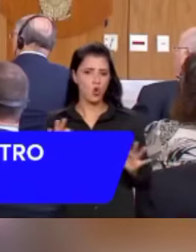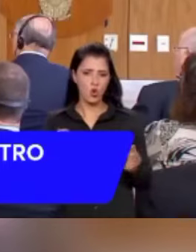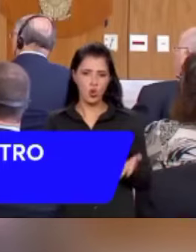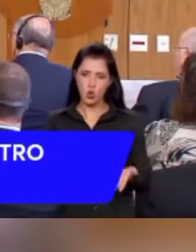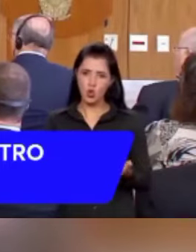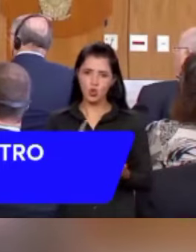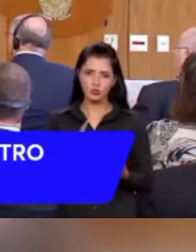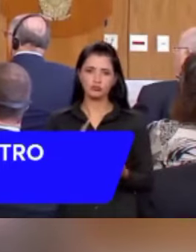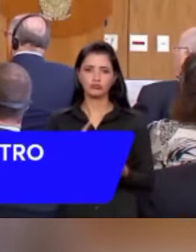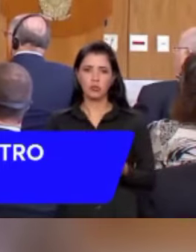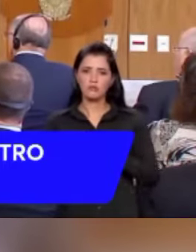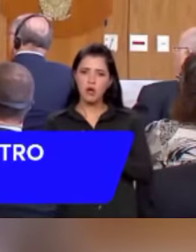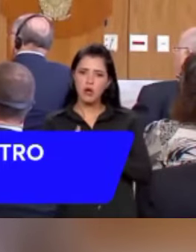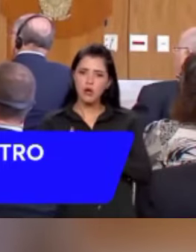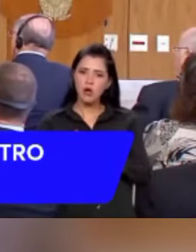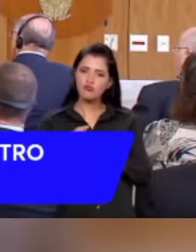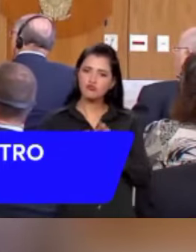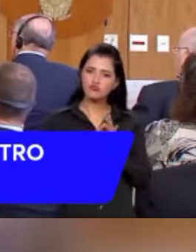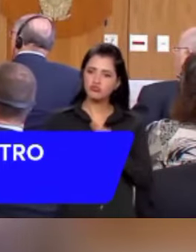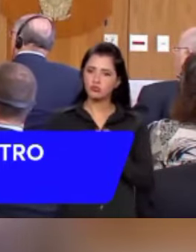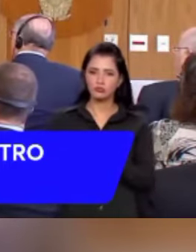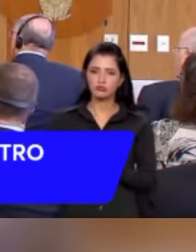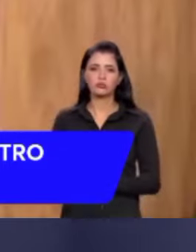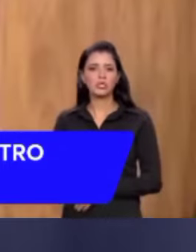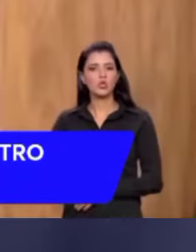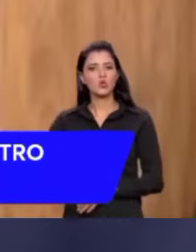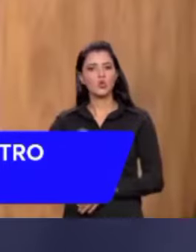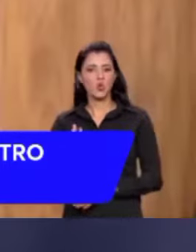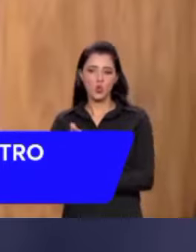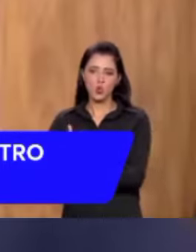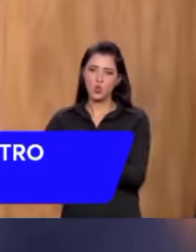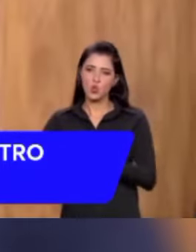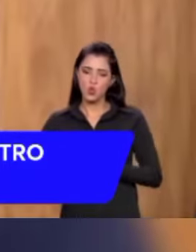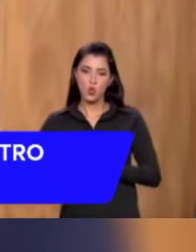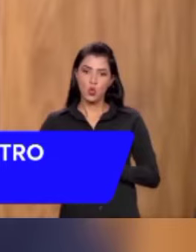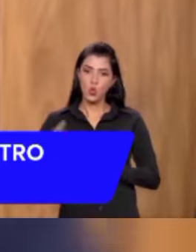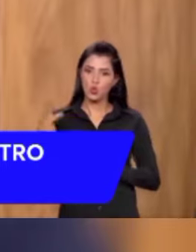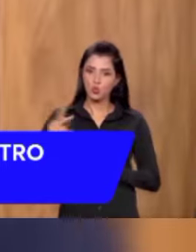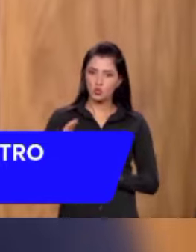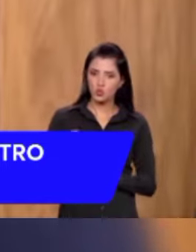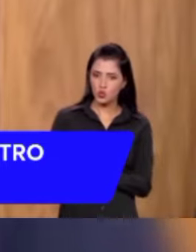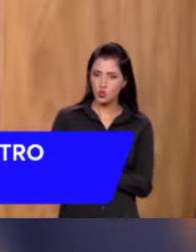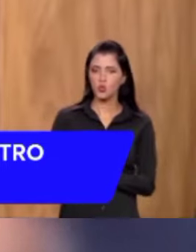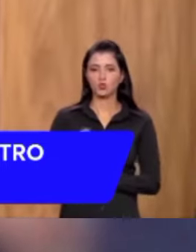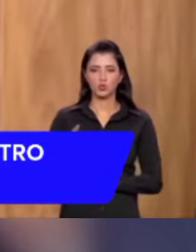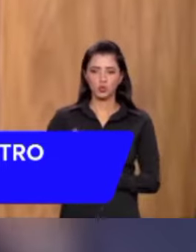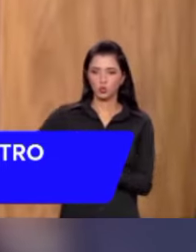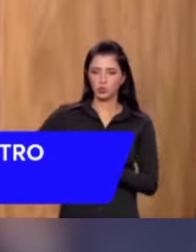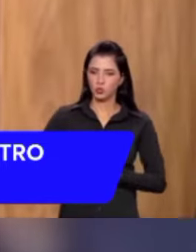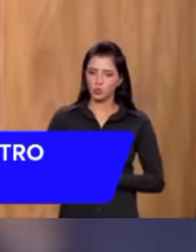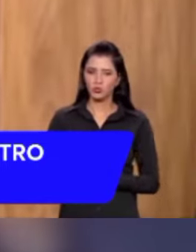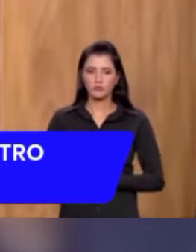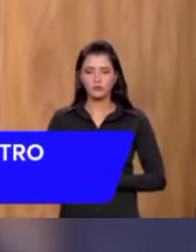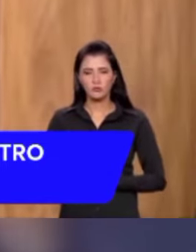Tosa presidente Lula. Longa conversa com o presidente com Lula, equipo, com toda a sua equipe. Hemos passado